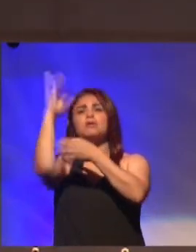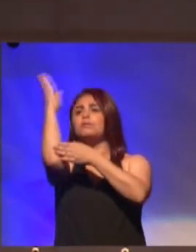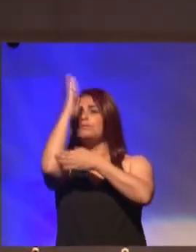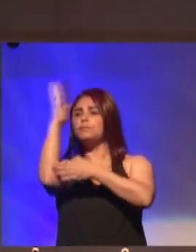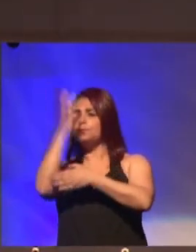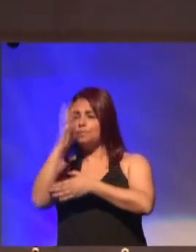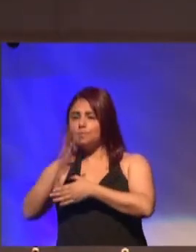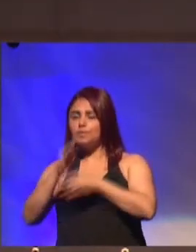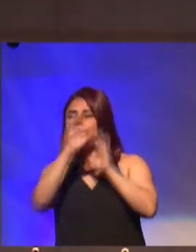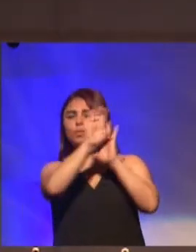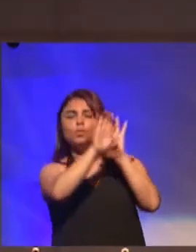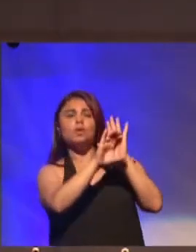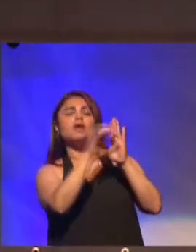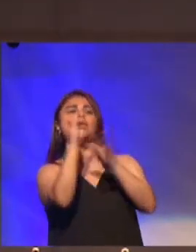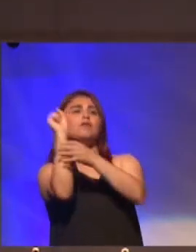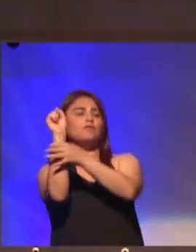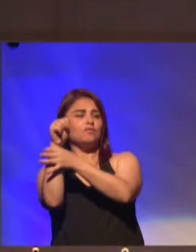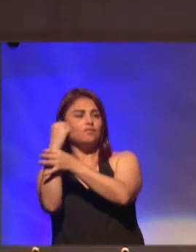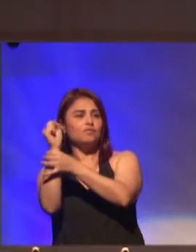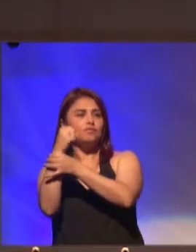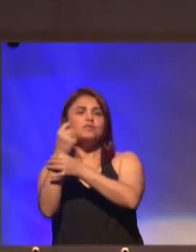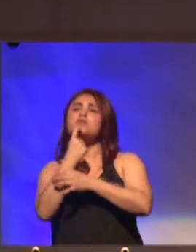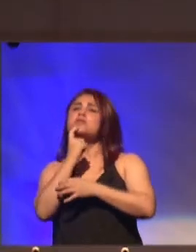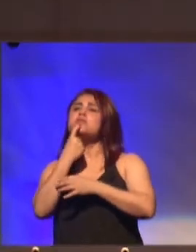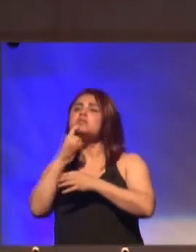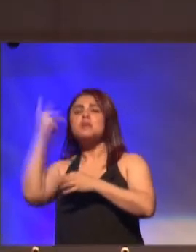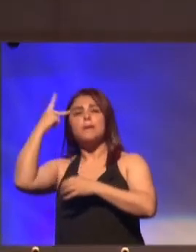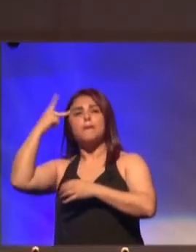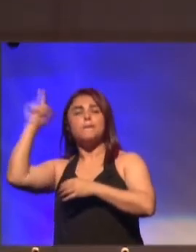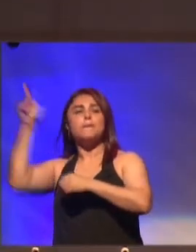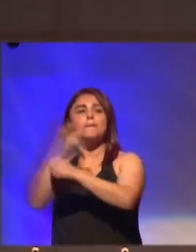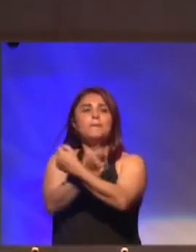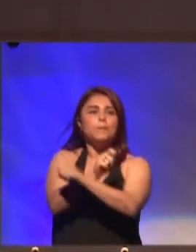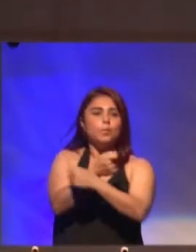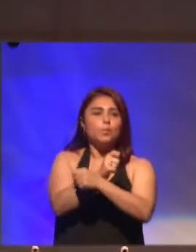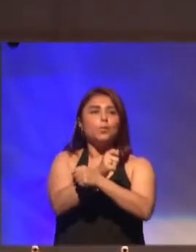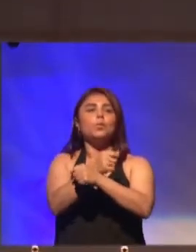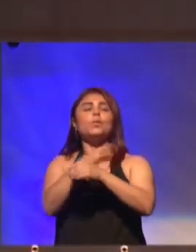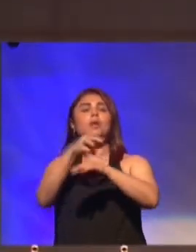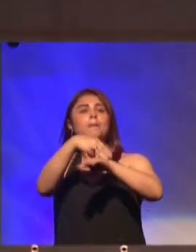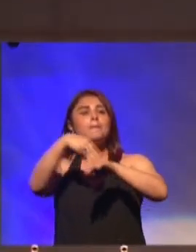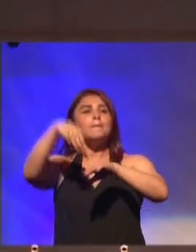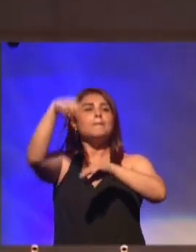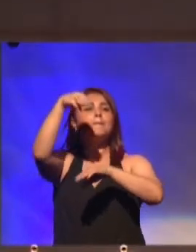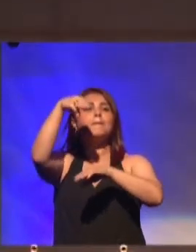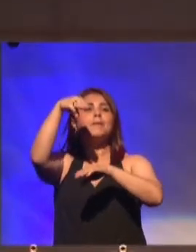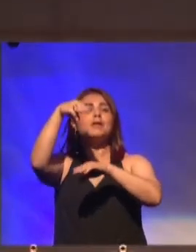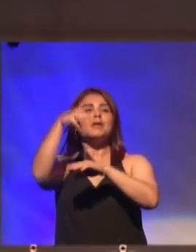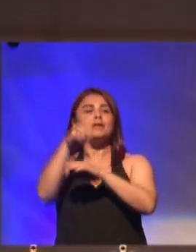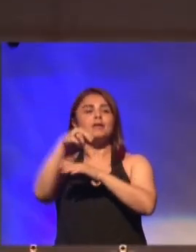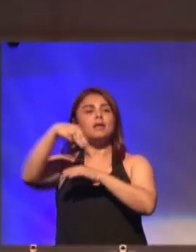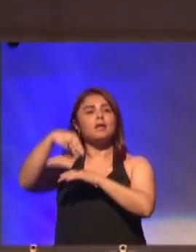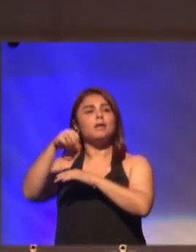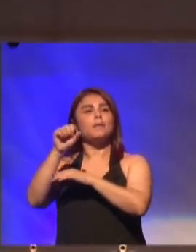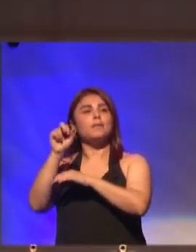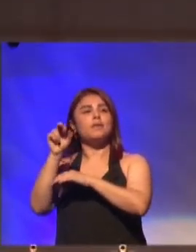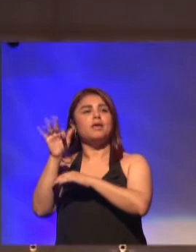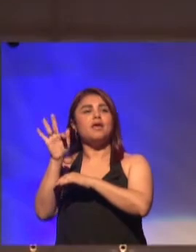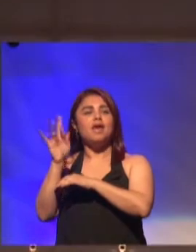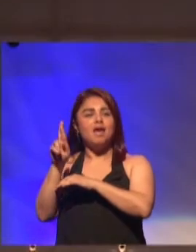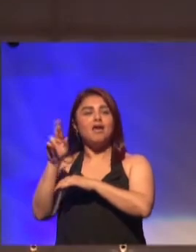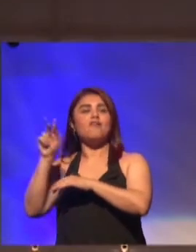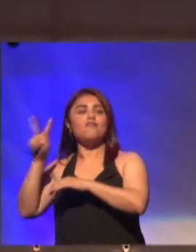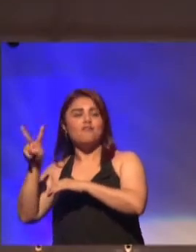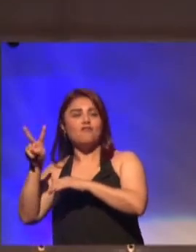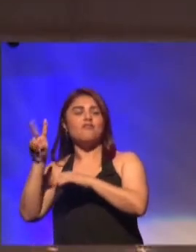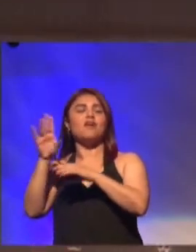né, o currículo dele. É fisioterapeuta pela PUC Campinas, mestre em fisiologia pela FMRP da USP,